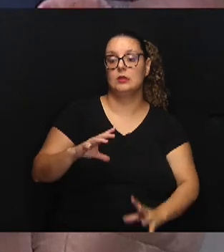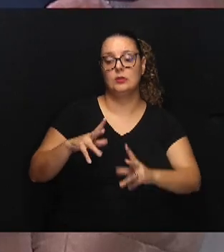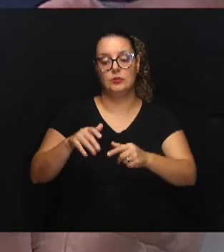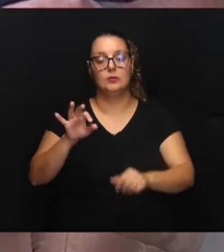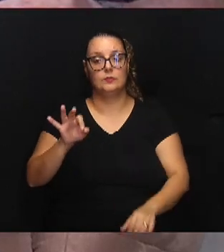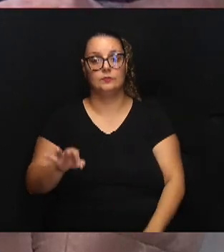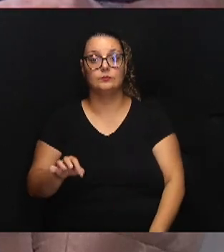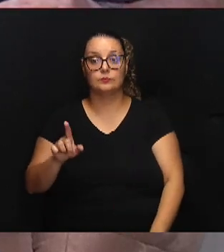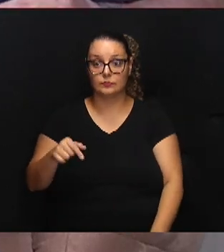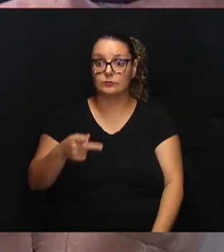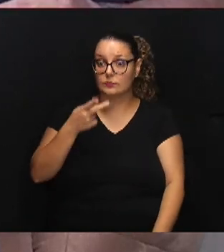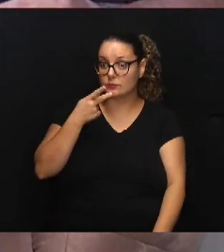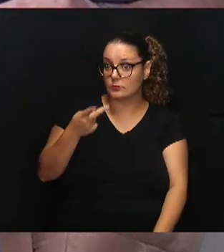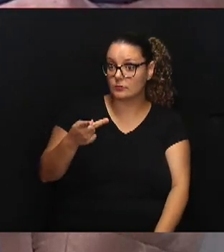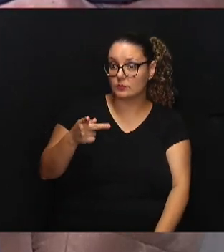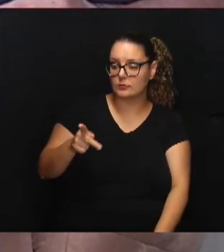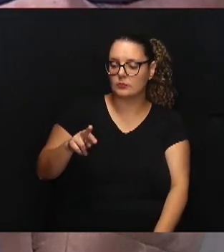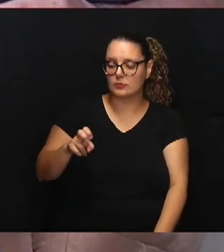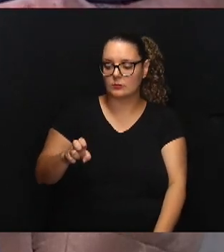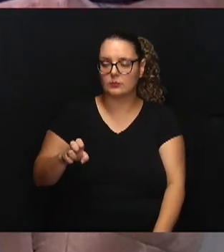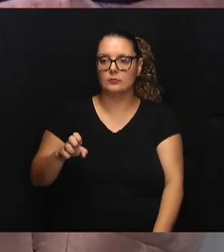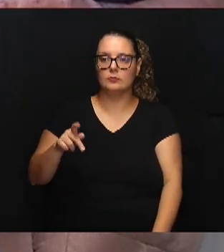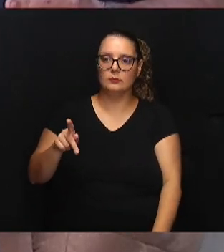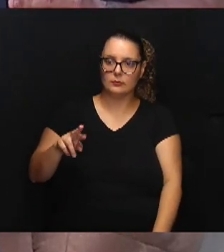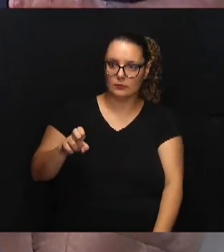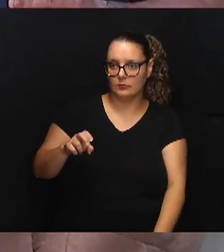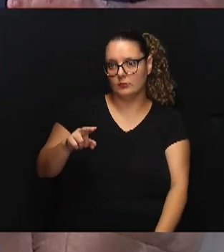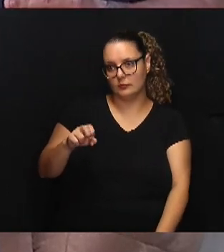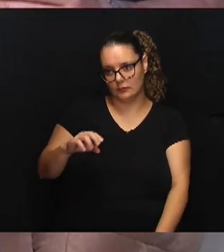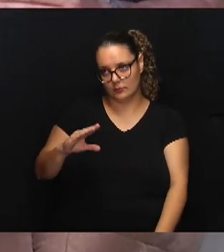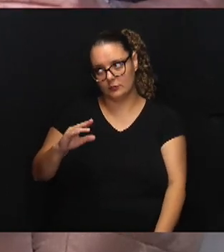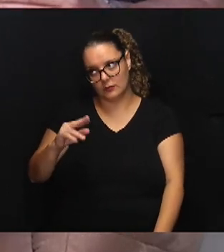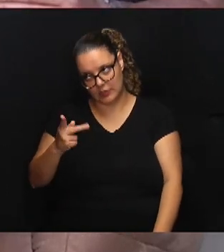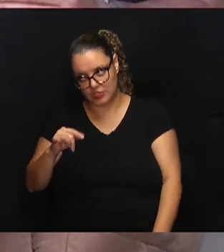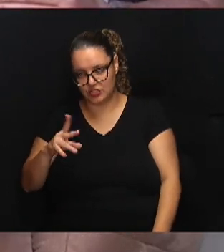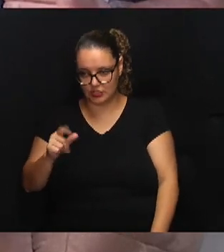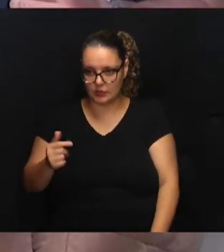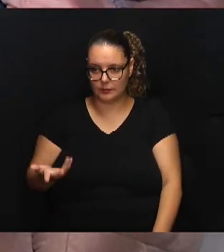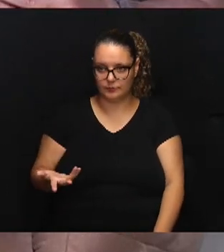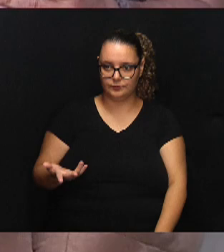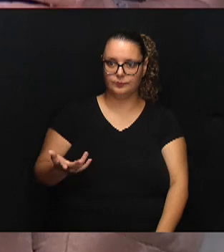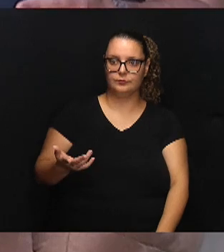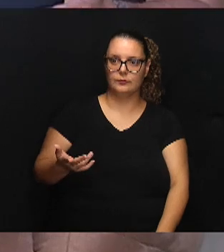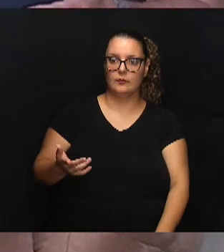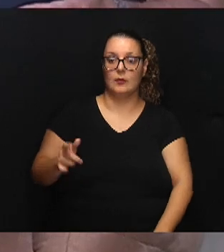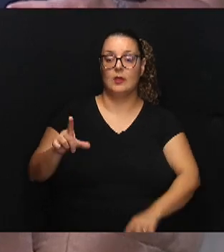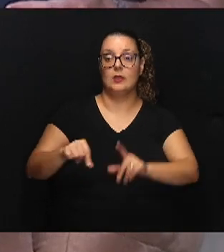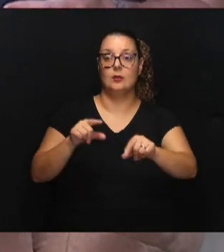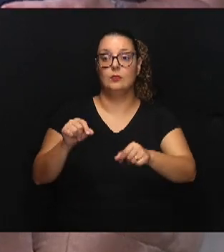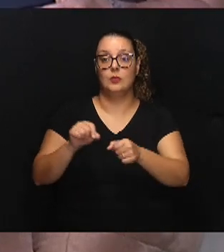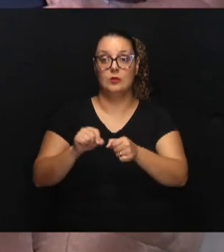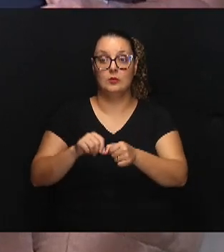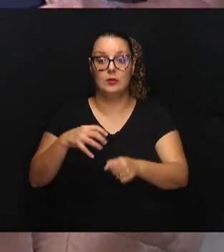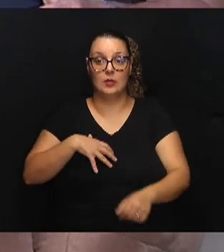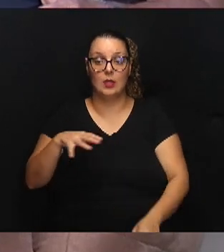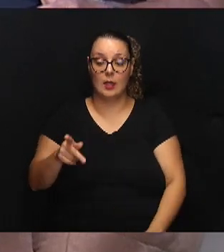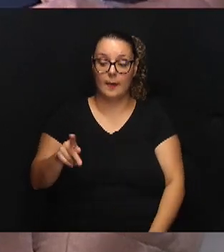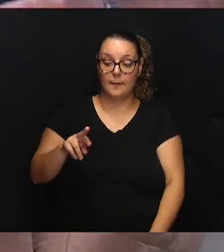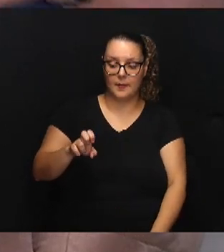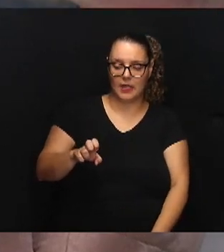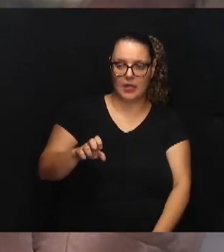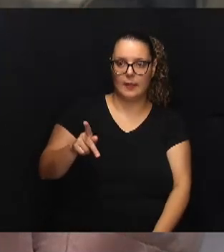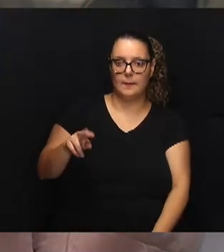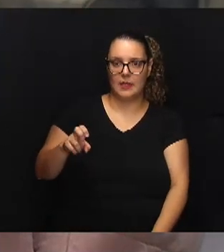correto, que é o que a gente chama de pré-preenchida. Então, aquelas pessoas que optarem por fazer a pré-preenchida